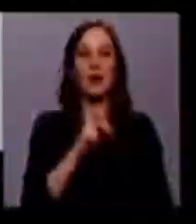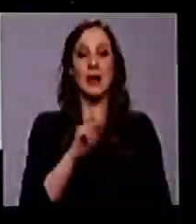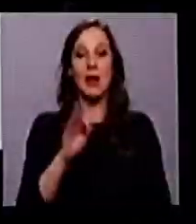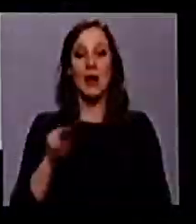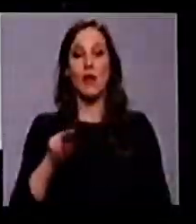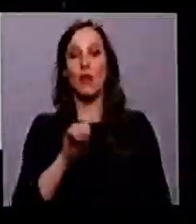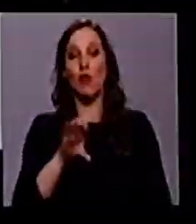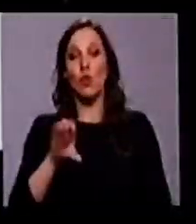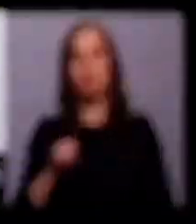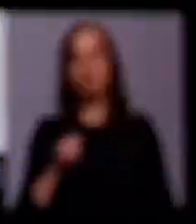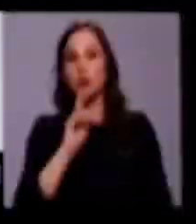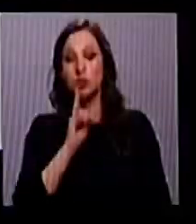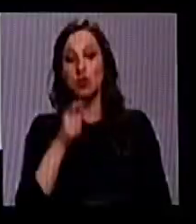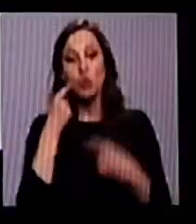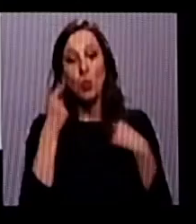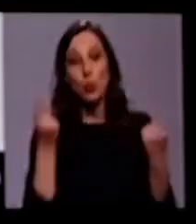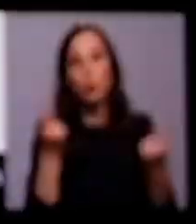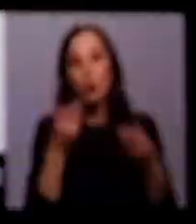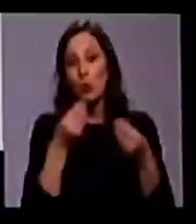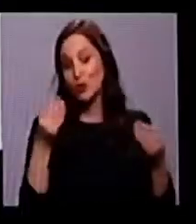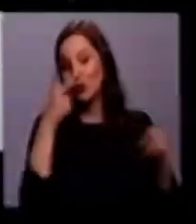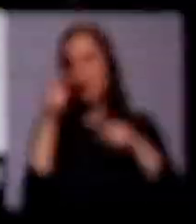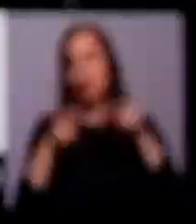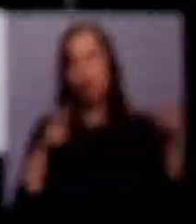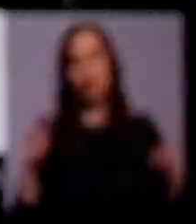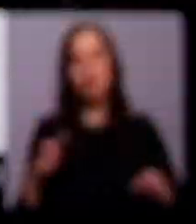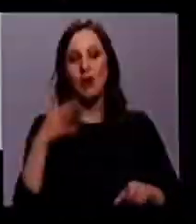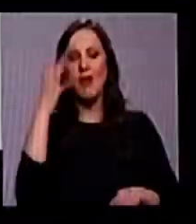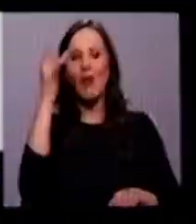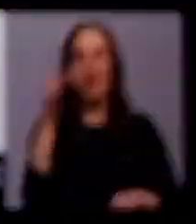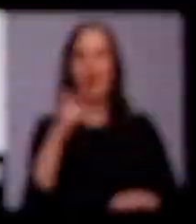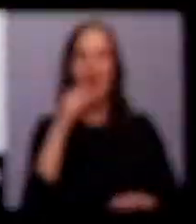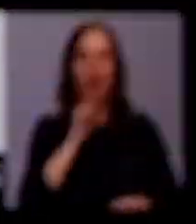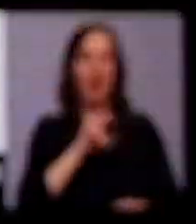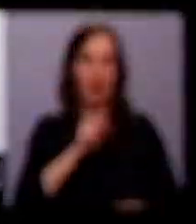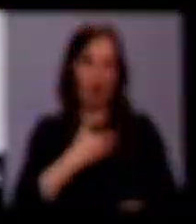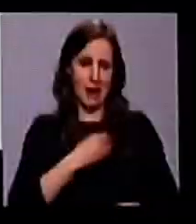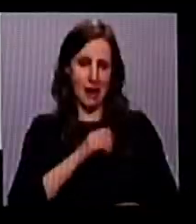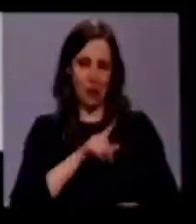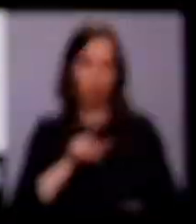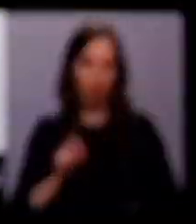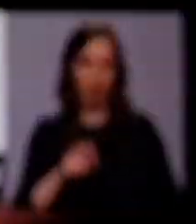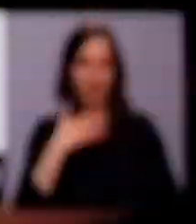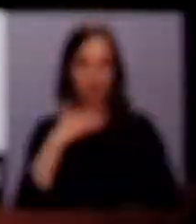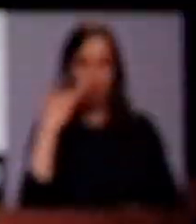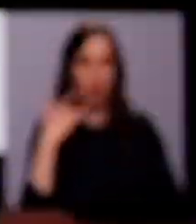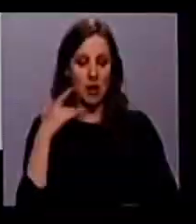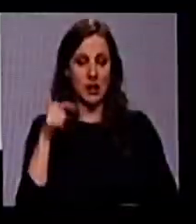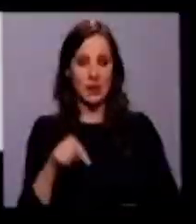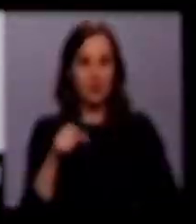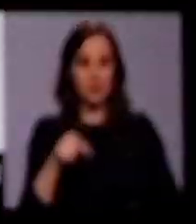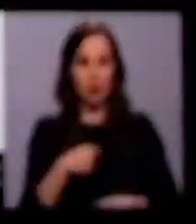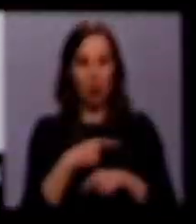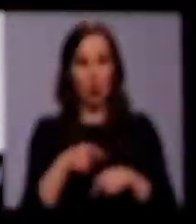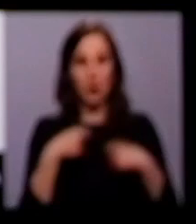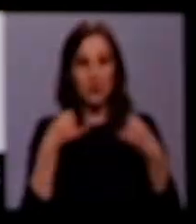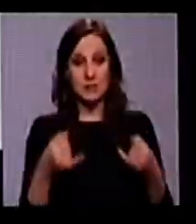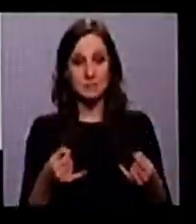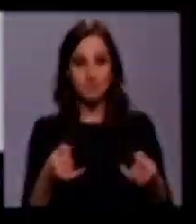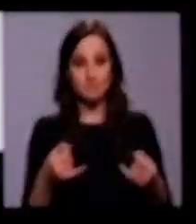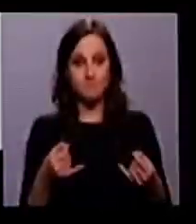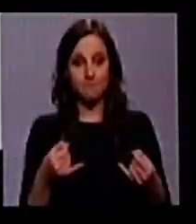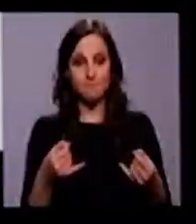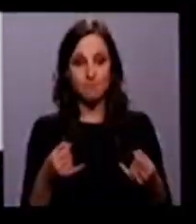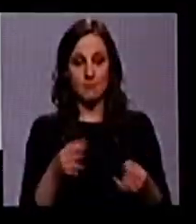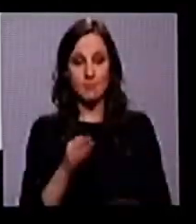do público destas centenas de pessoas que cantaram Grândola Vila Morena, aliás, depois de